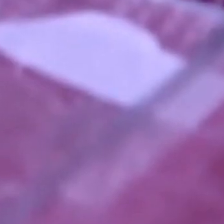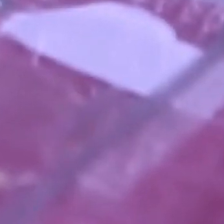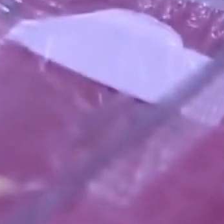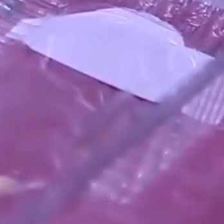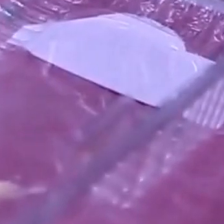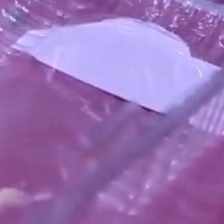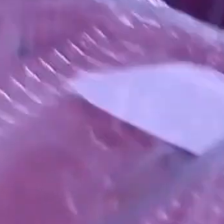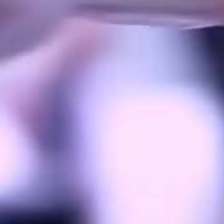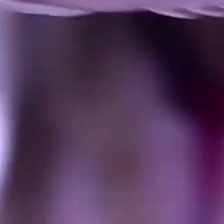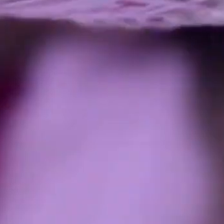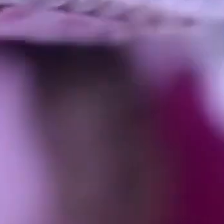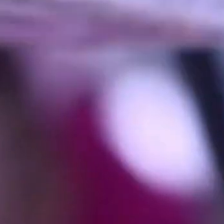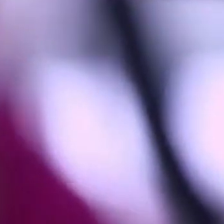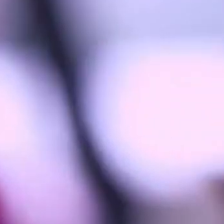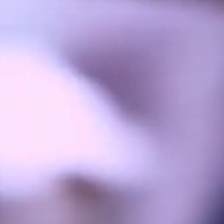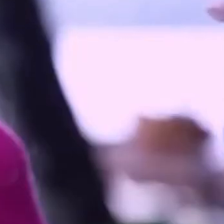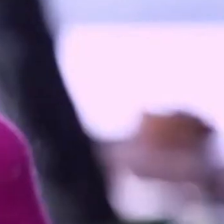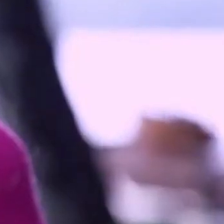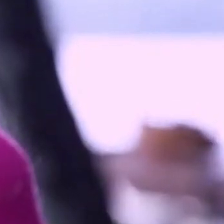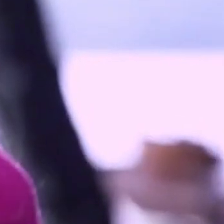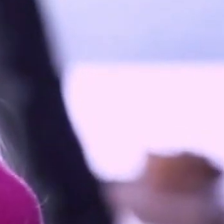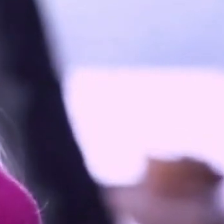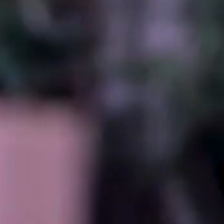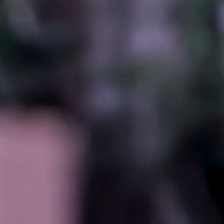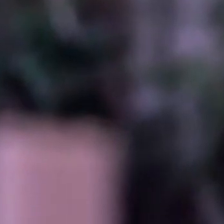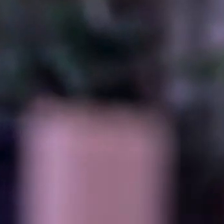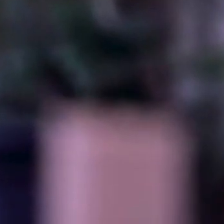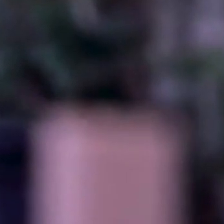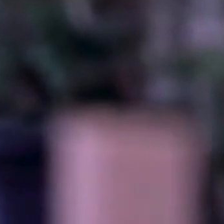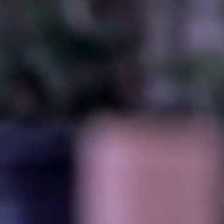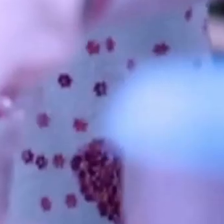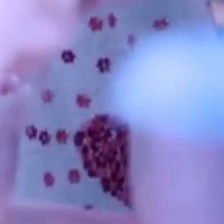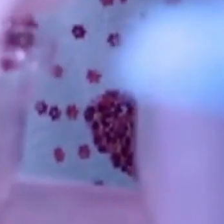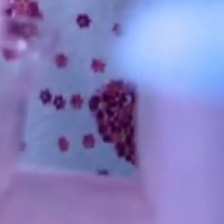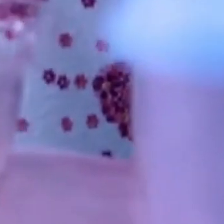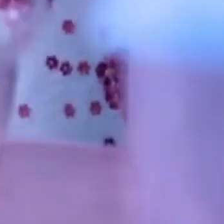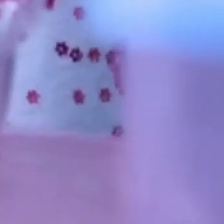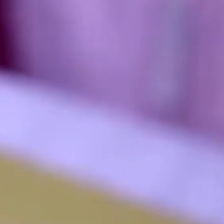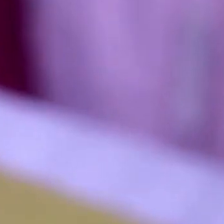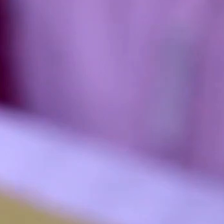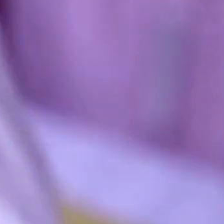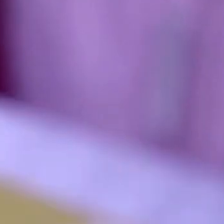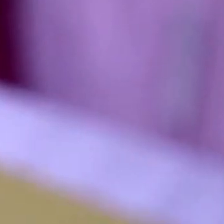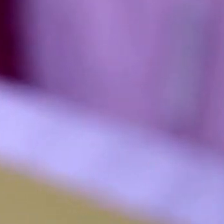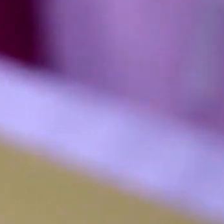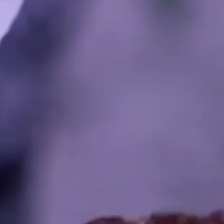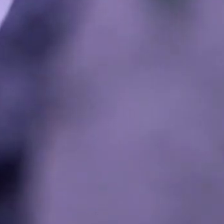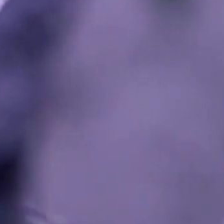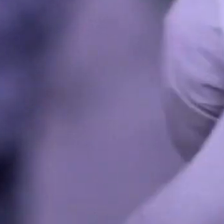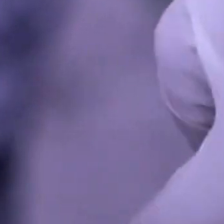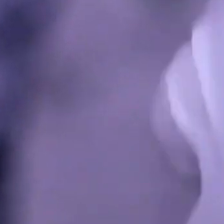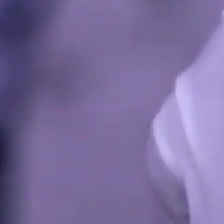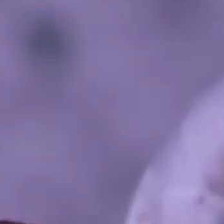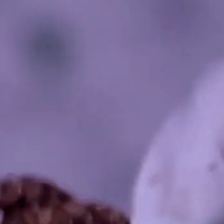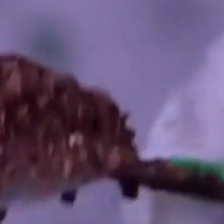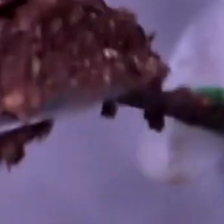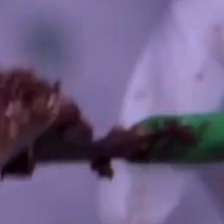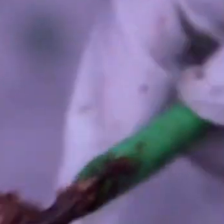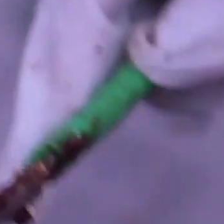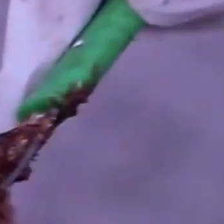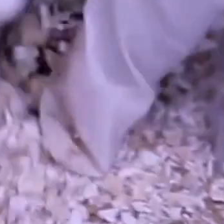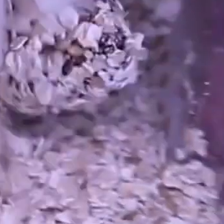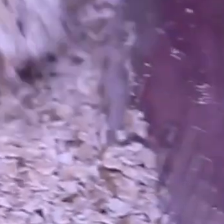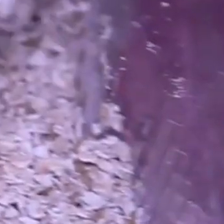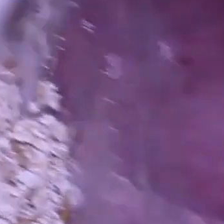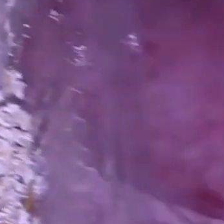produz demais. Confiar na natureza sem manchar tua beleza com veneno e outras